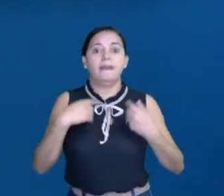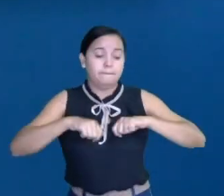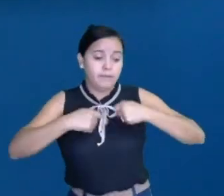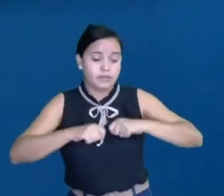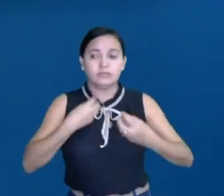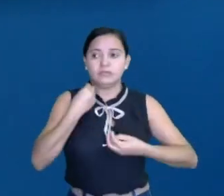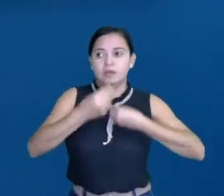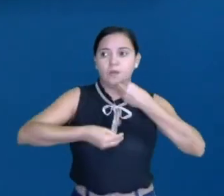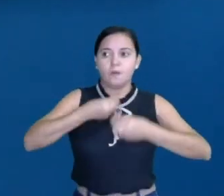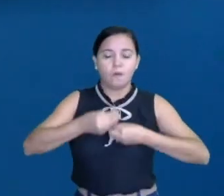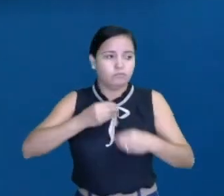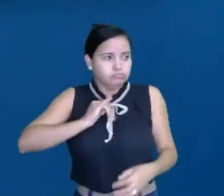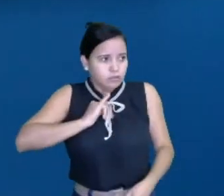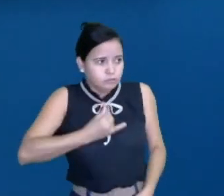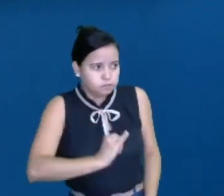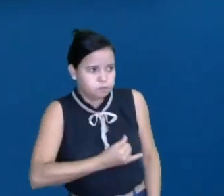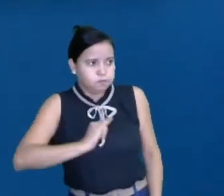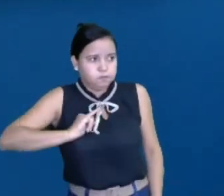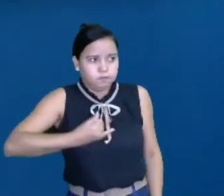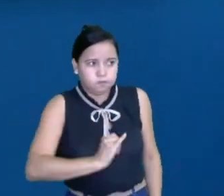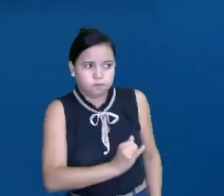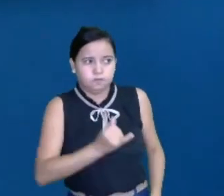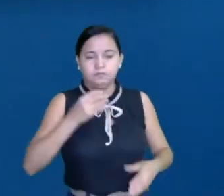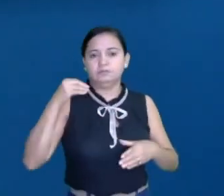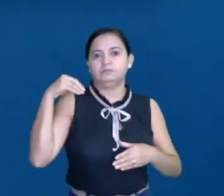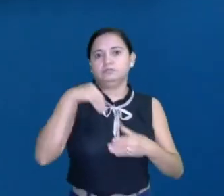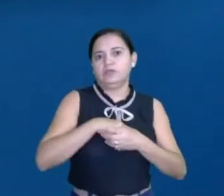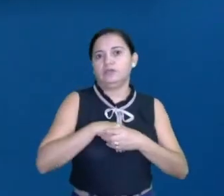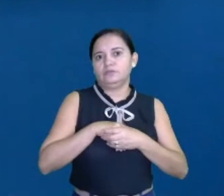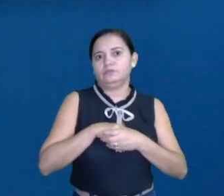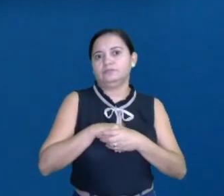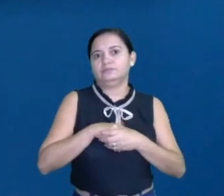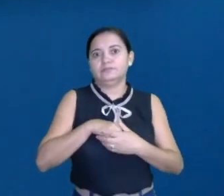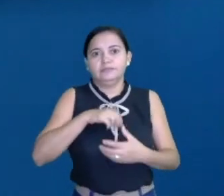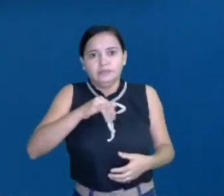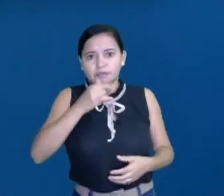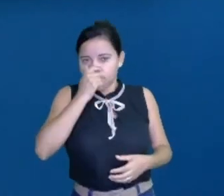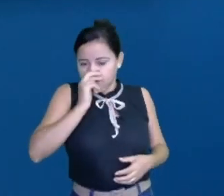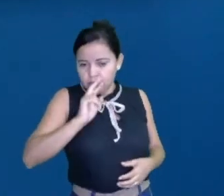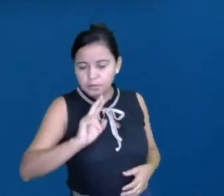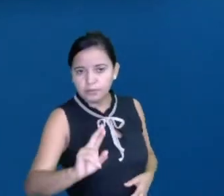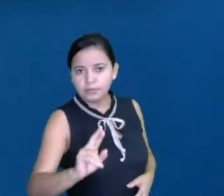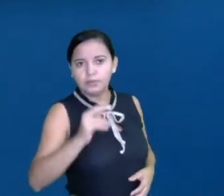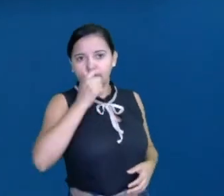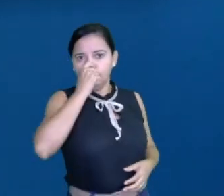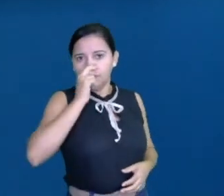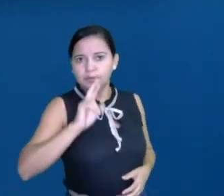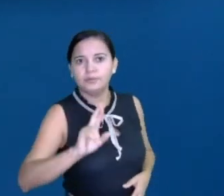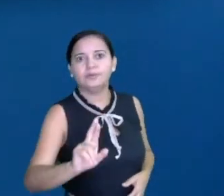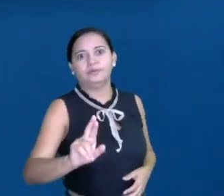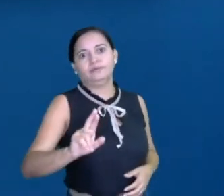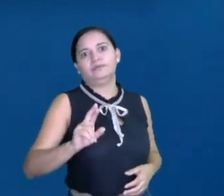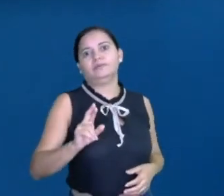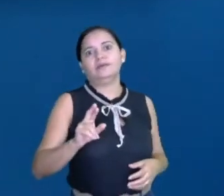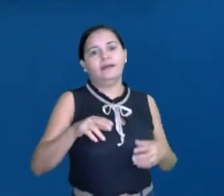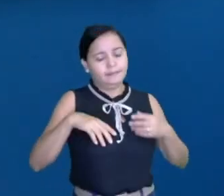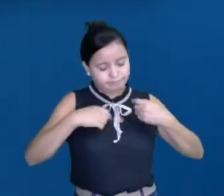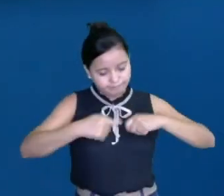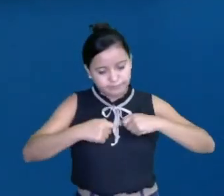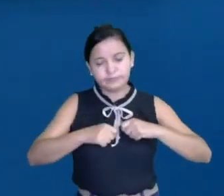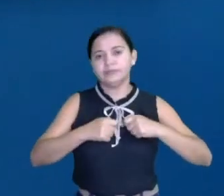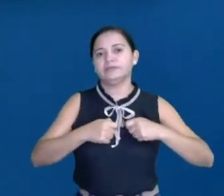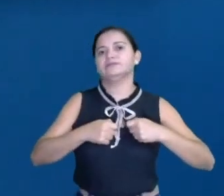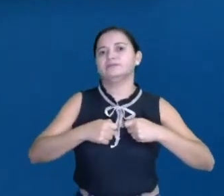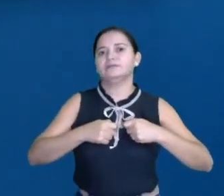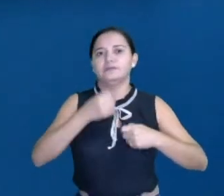conseguir energia sem esse oxigênio que não está vindo pela respiração. Então ele vai produzir oxigênio de maneira anaeróbica, sem